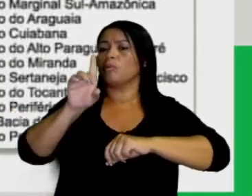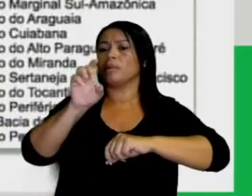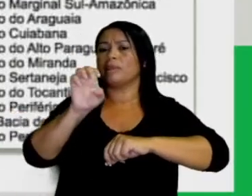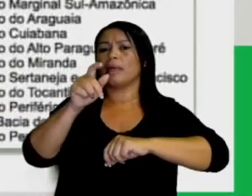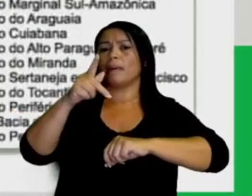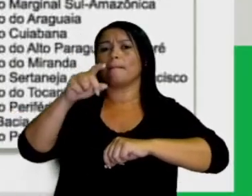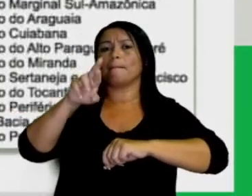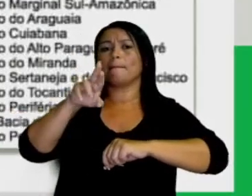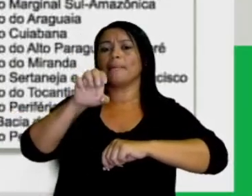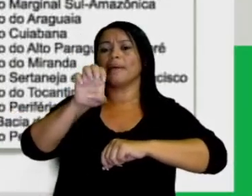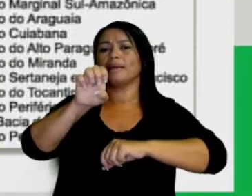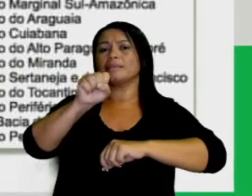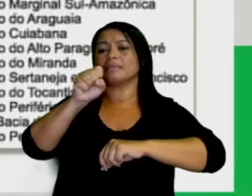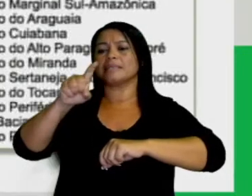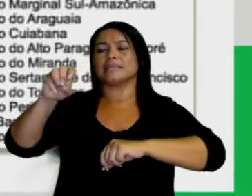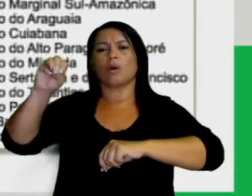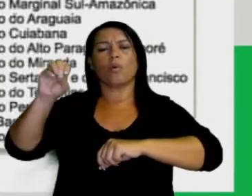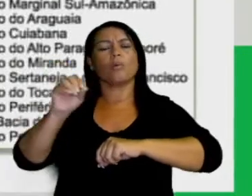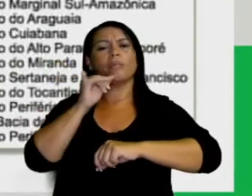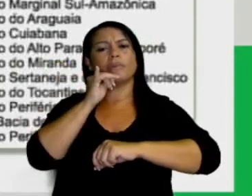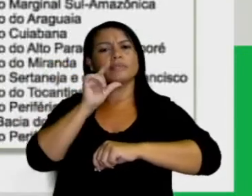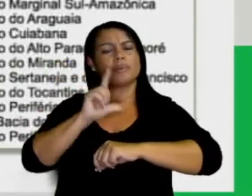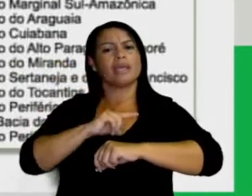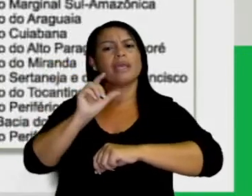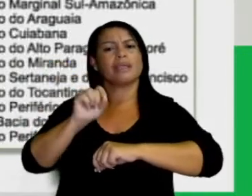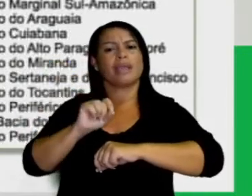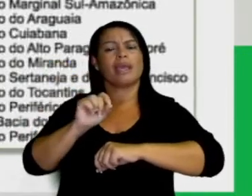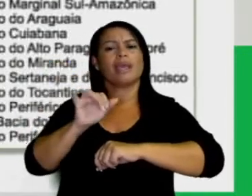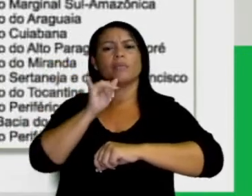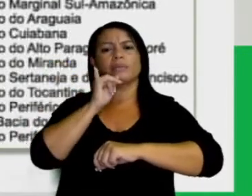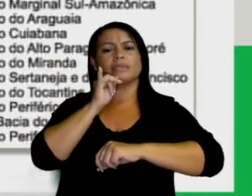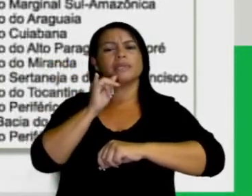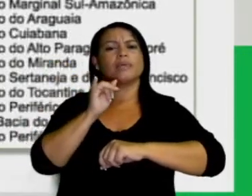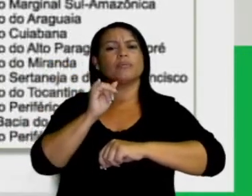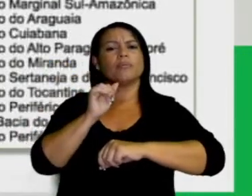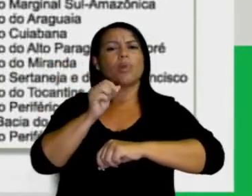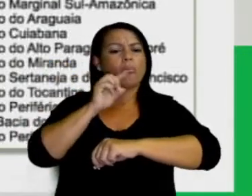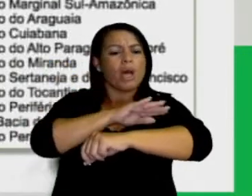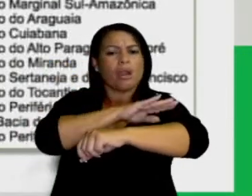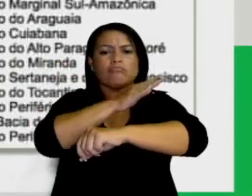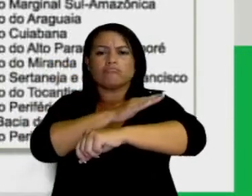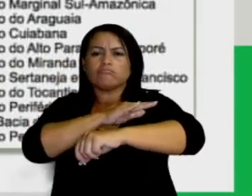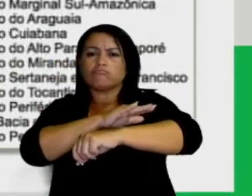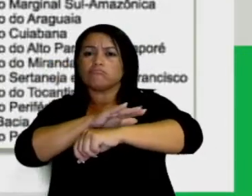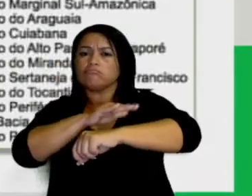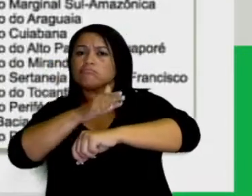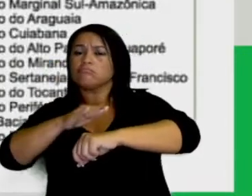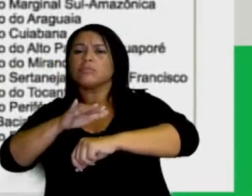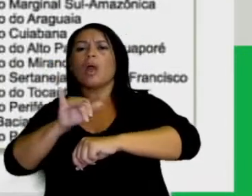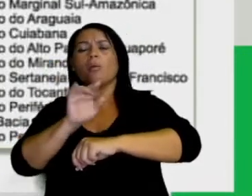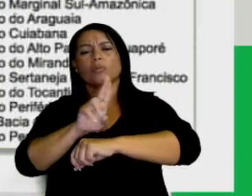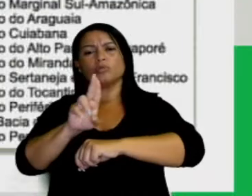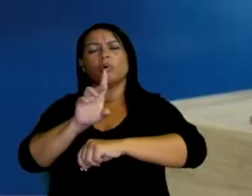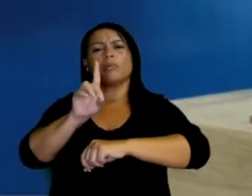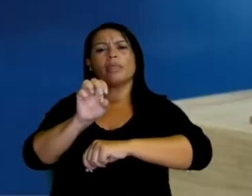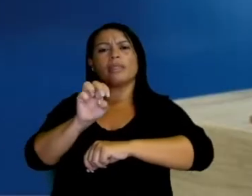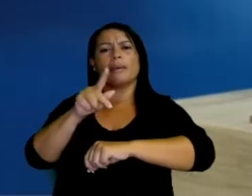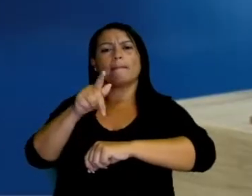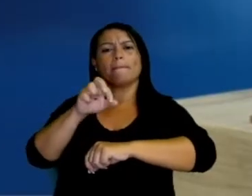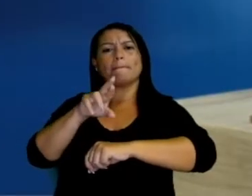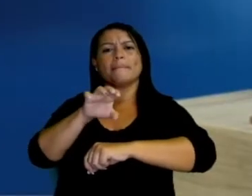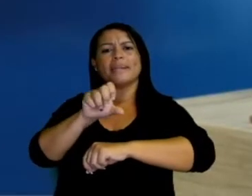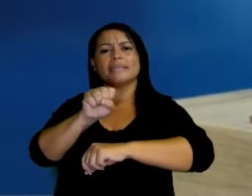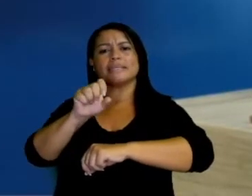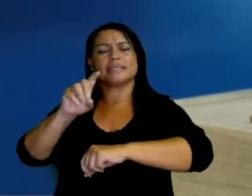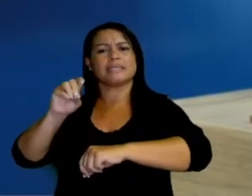seria uma unidade de relevo, onde você tem aí, topograficamente, uma área rebaixada, e por isso o nome depressão, né?